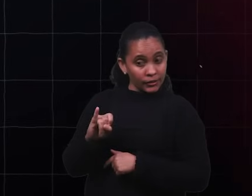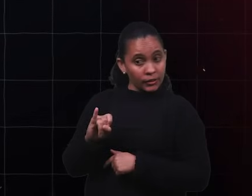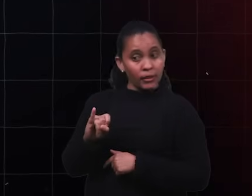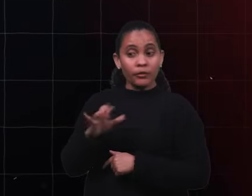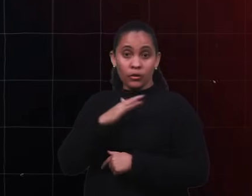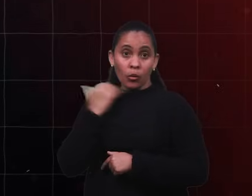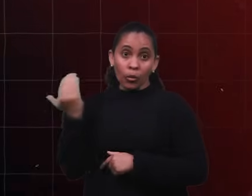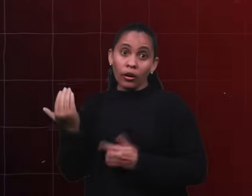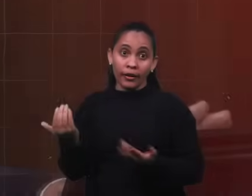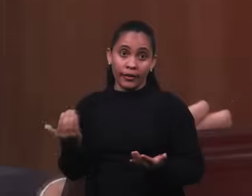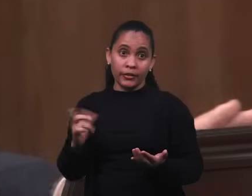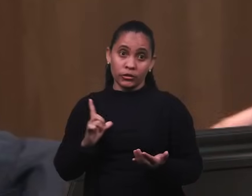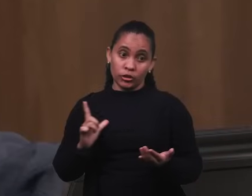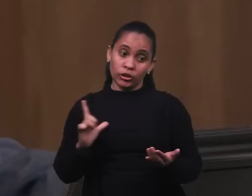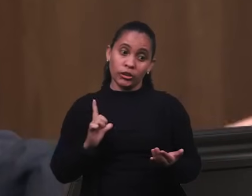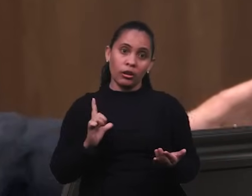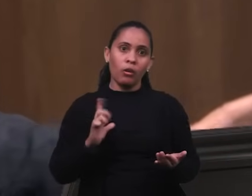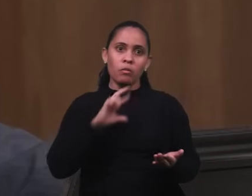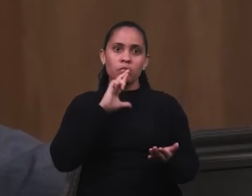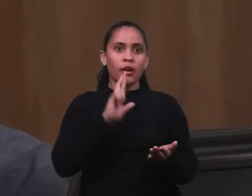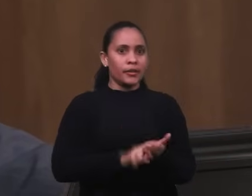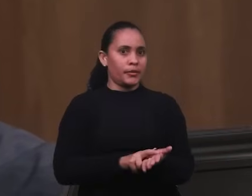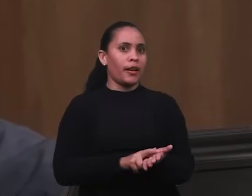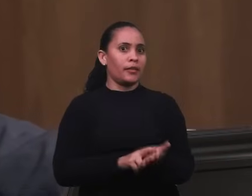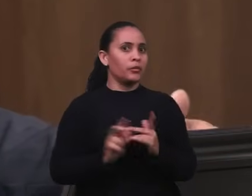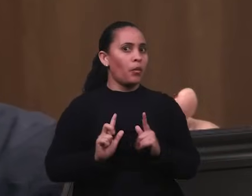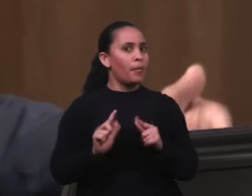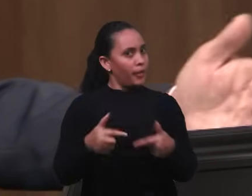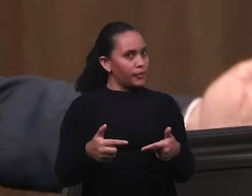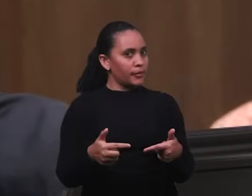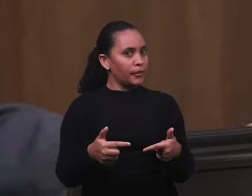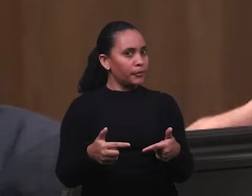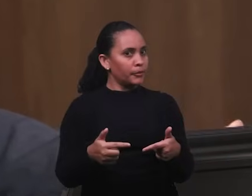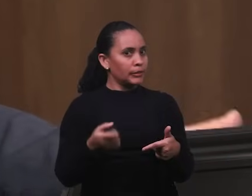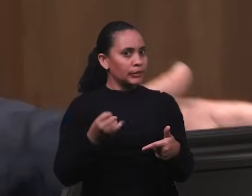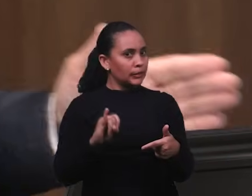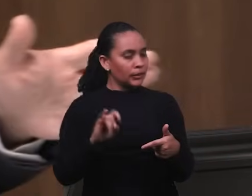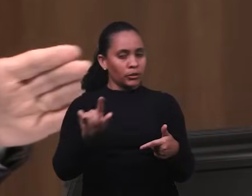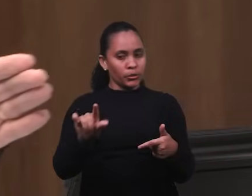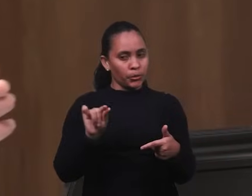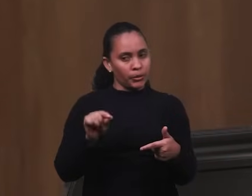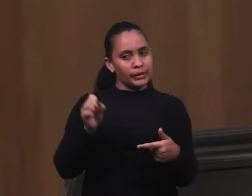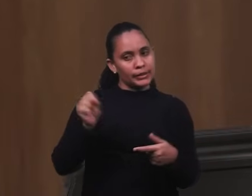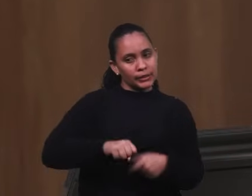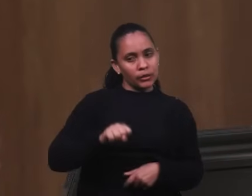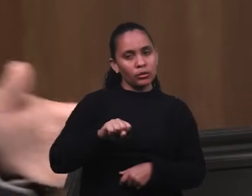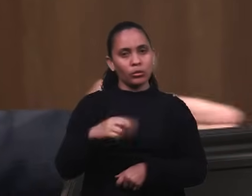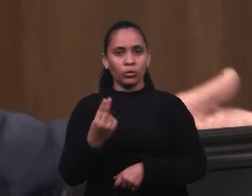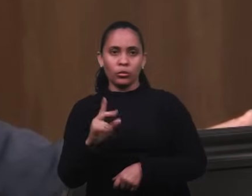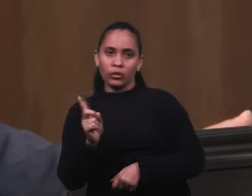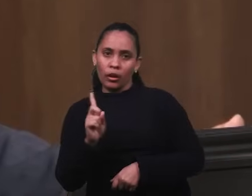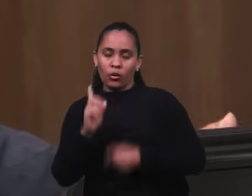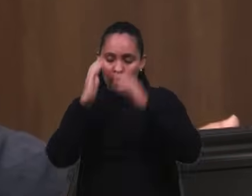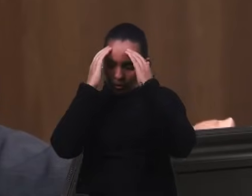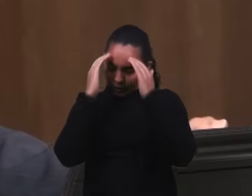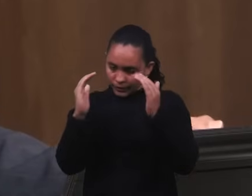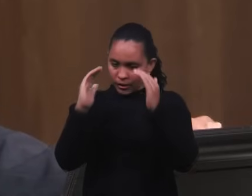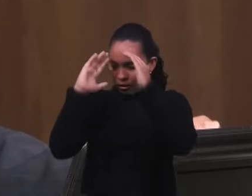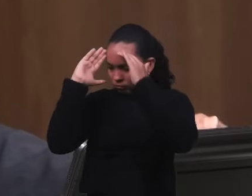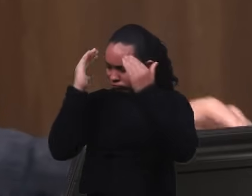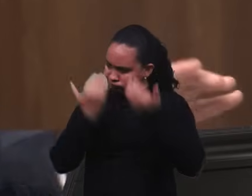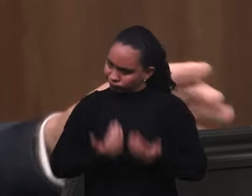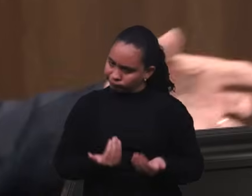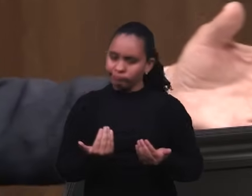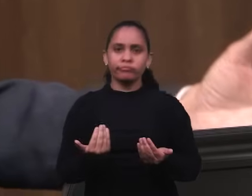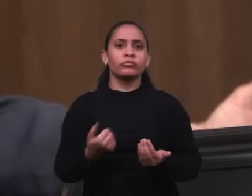vocês vão morrer. Então, existiu uma consequência de decidir ou não pela obediência àquilo que o Senhor tinha